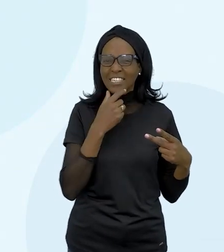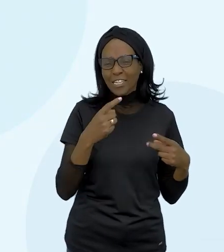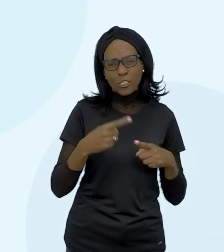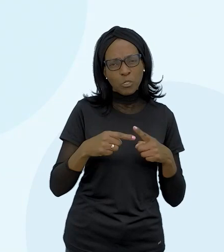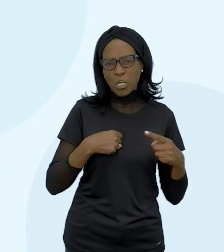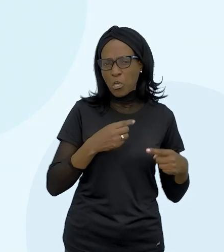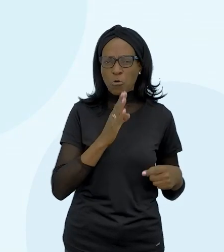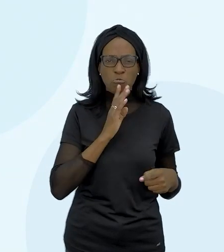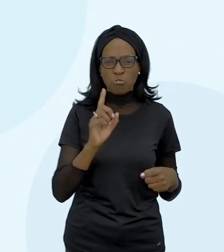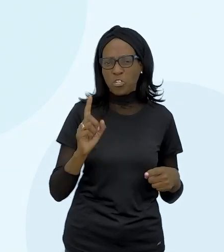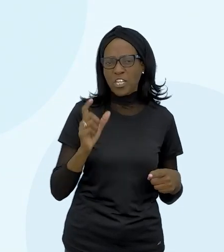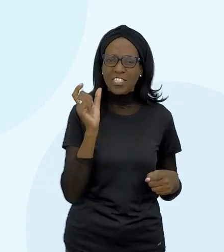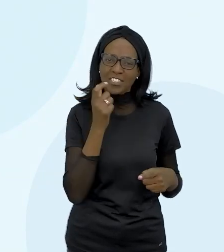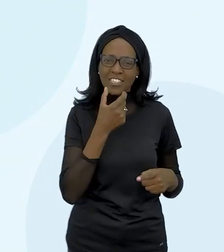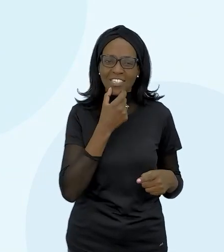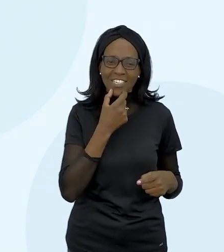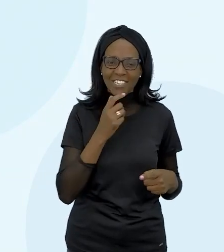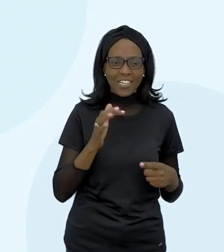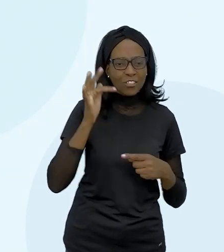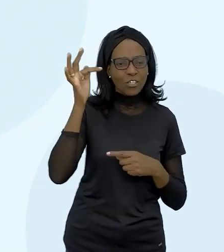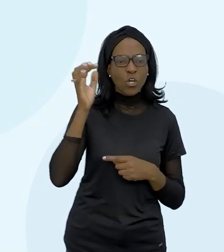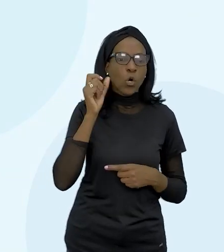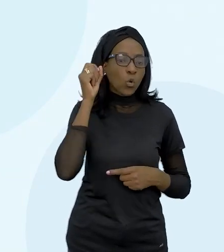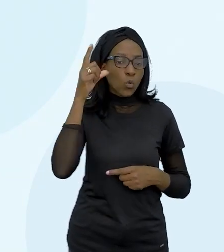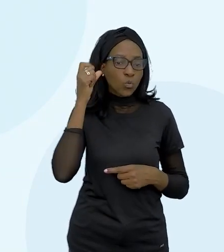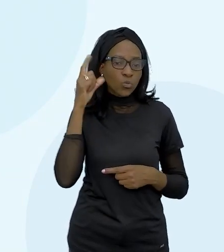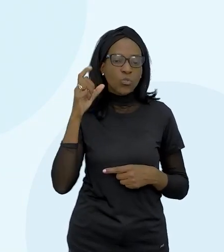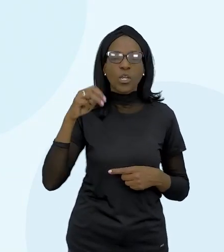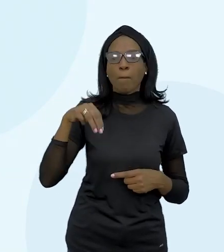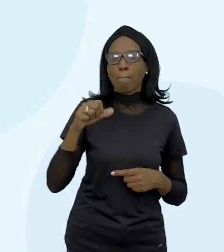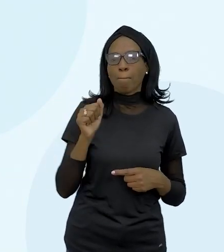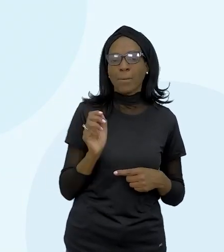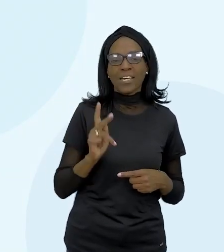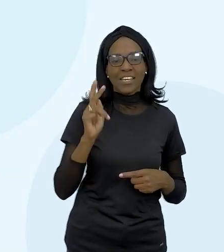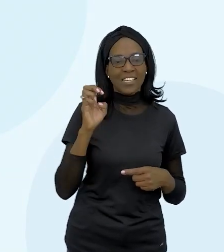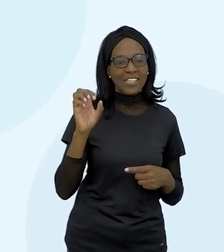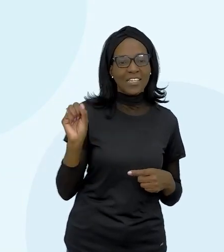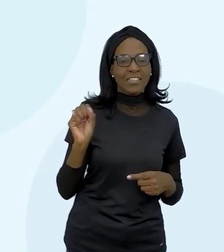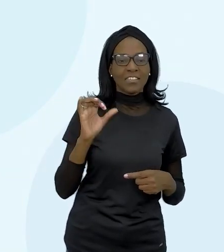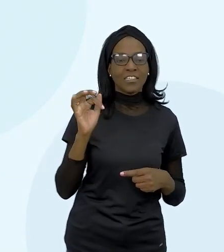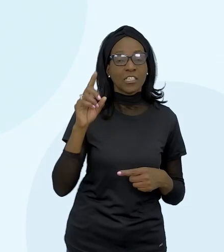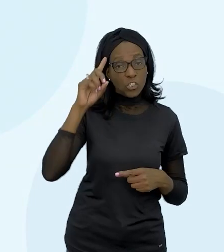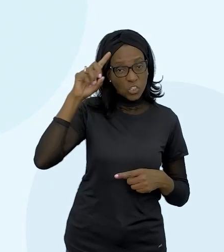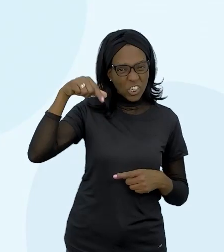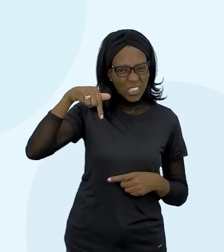Maker, que vai ser o próximo. Dia 7 ou 8, não percam.